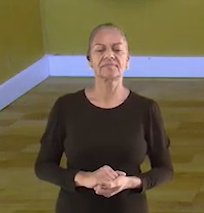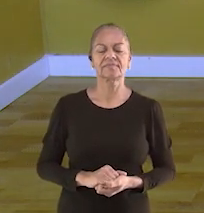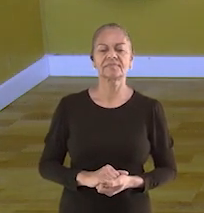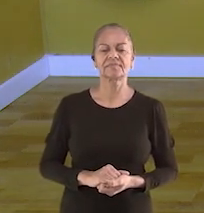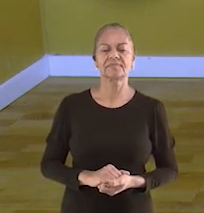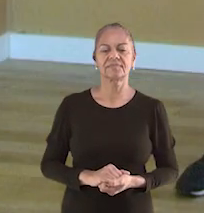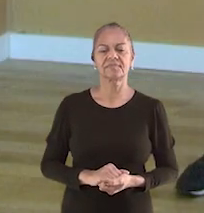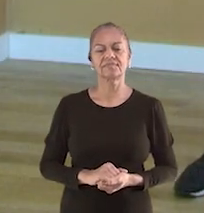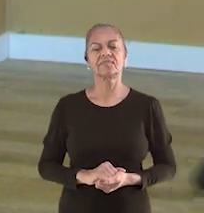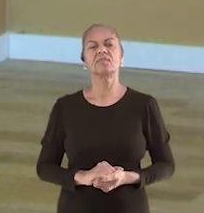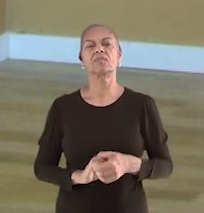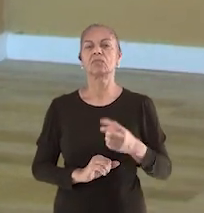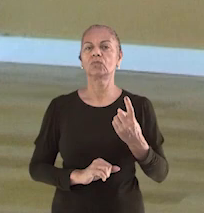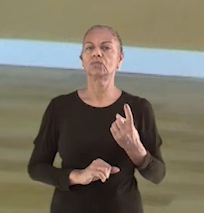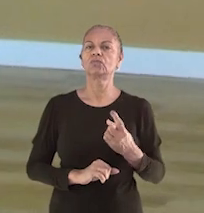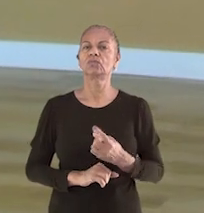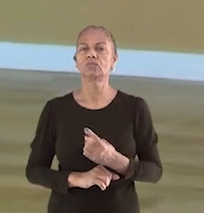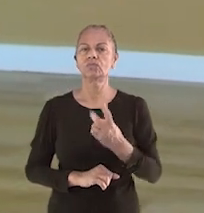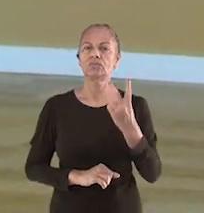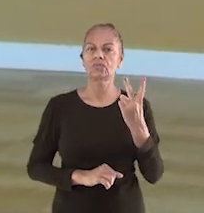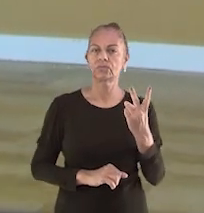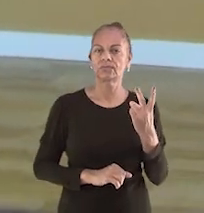2, 3.